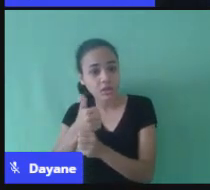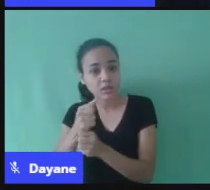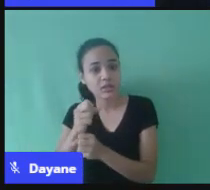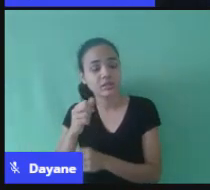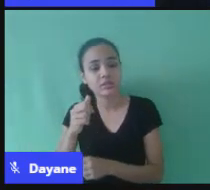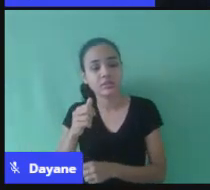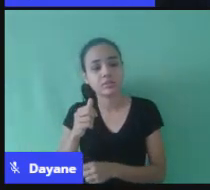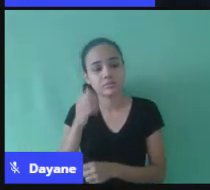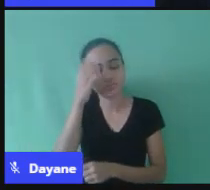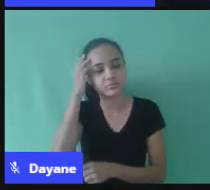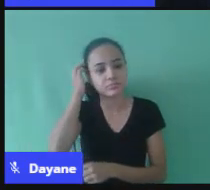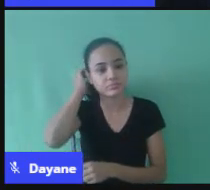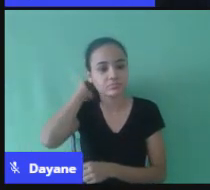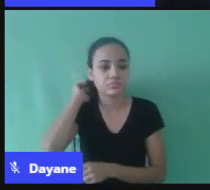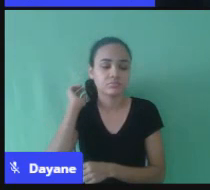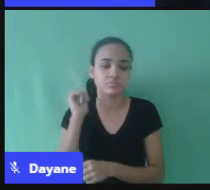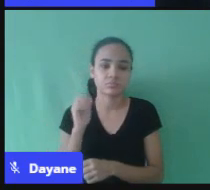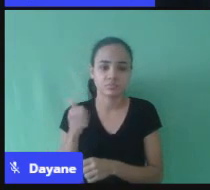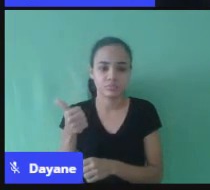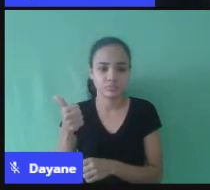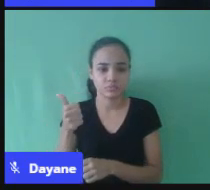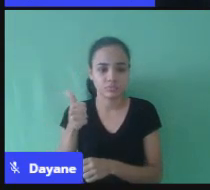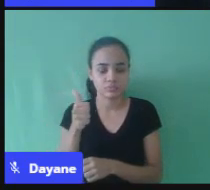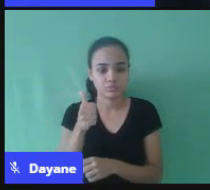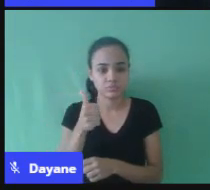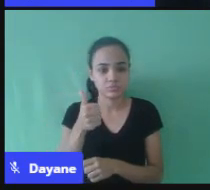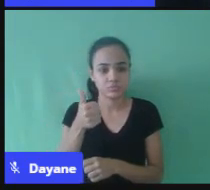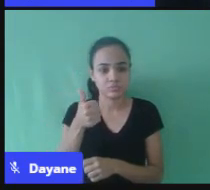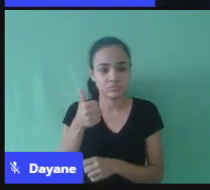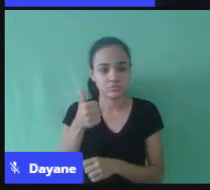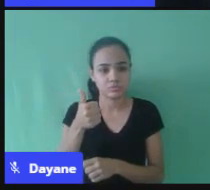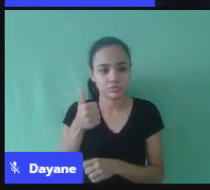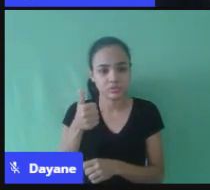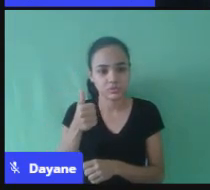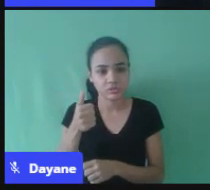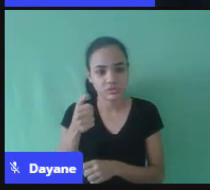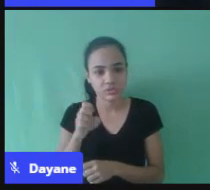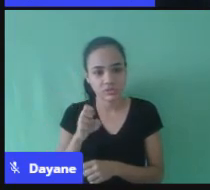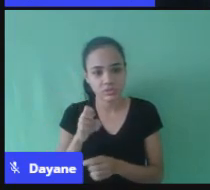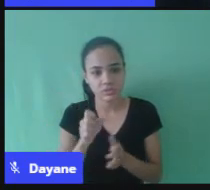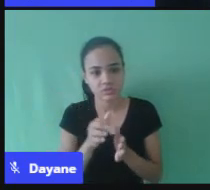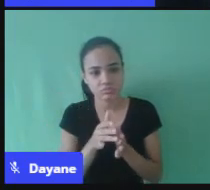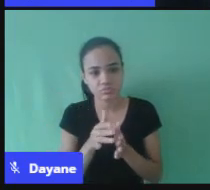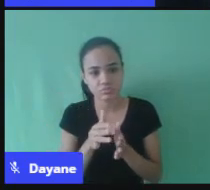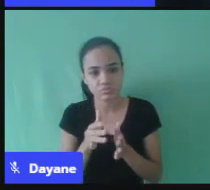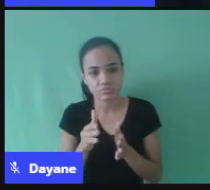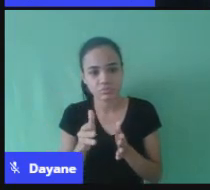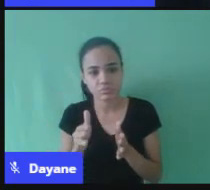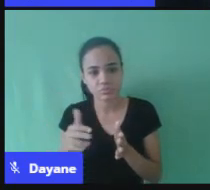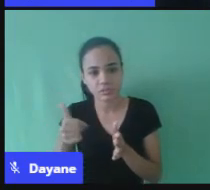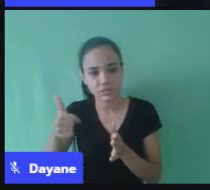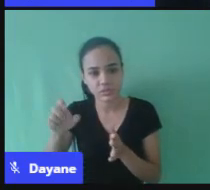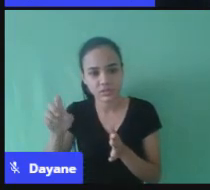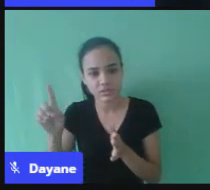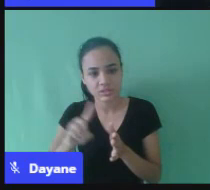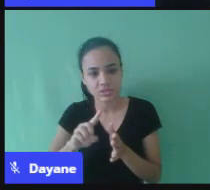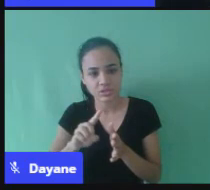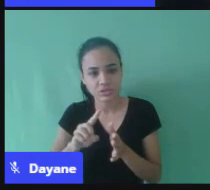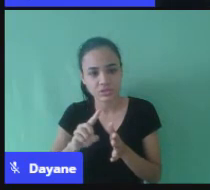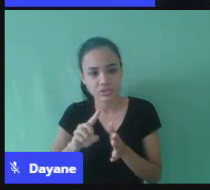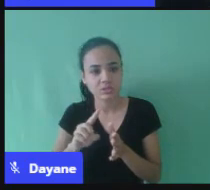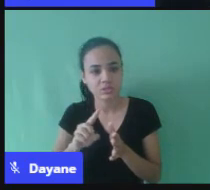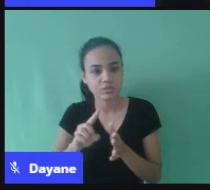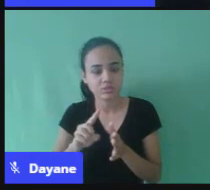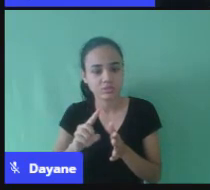aula, numa espécie de rodízio, com uma percentagem, uma porcentagem de alunos em sala, enquanto